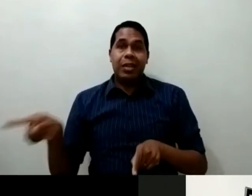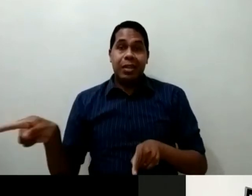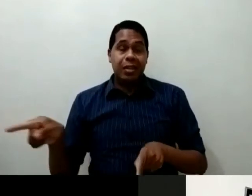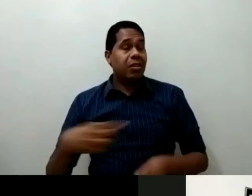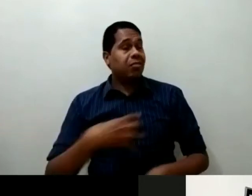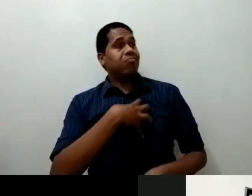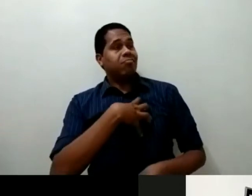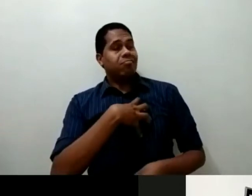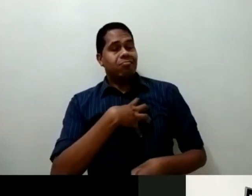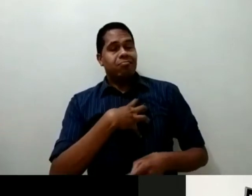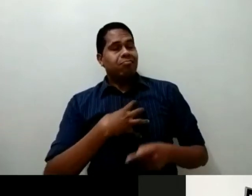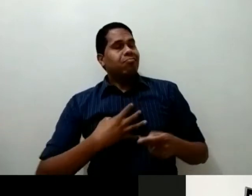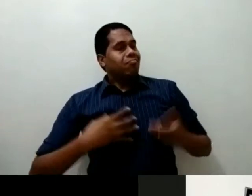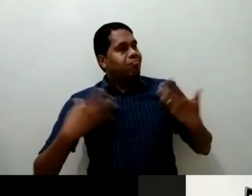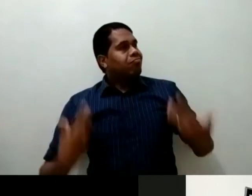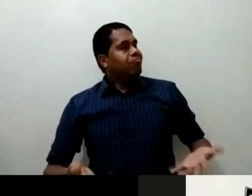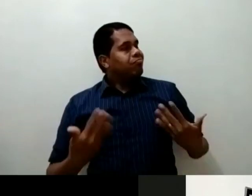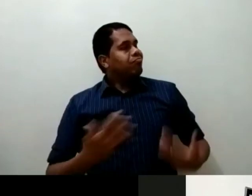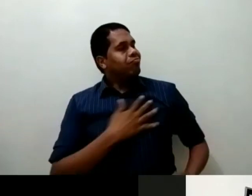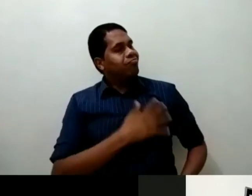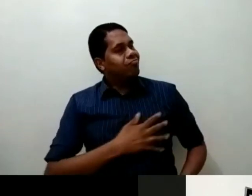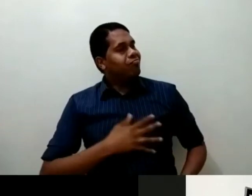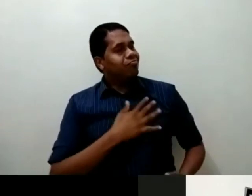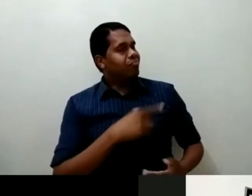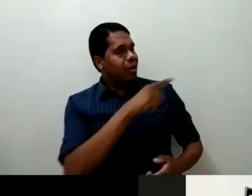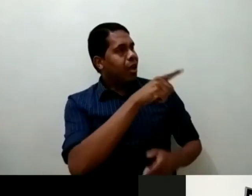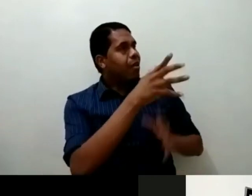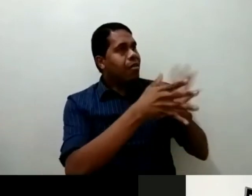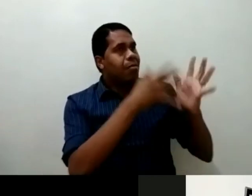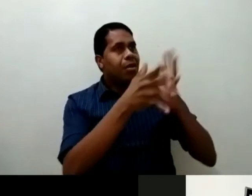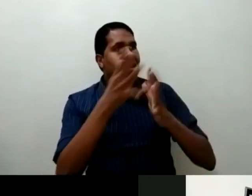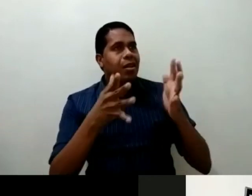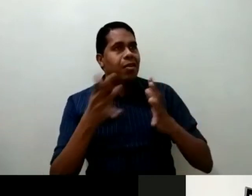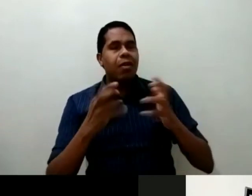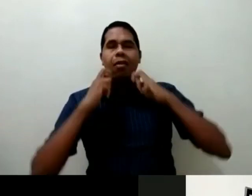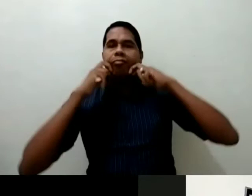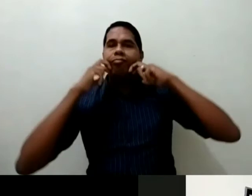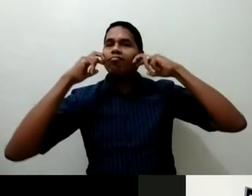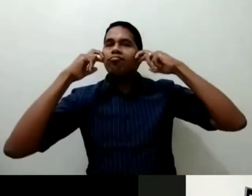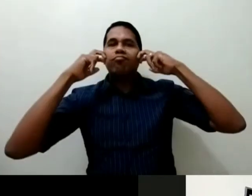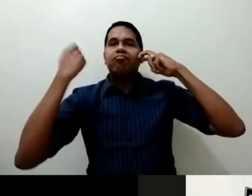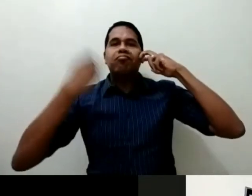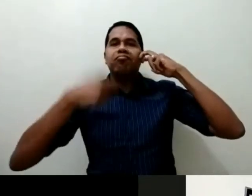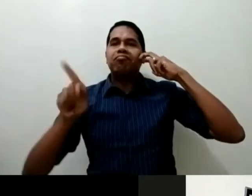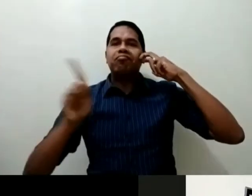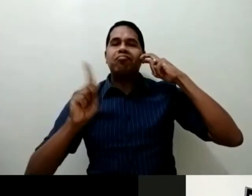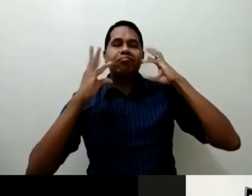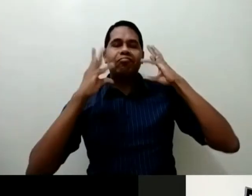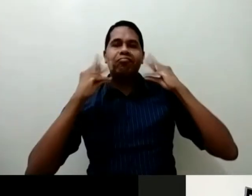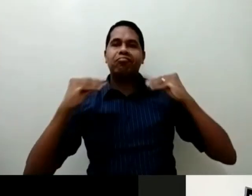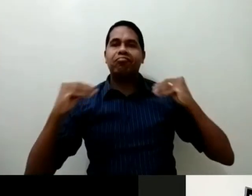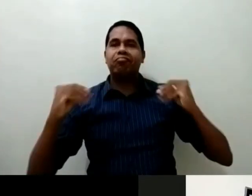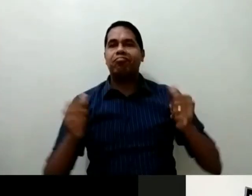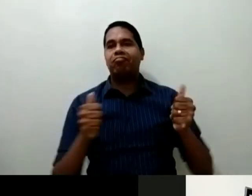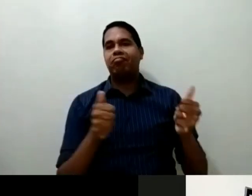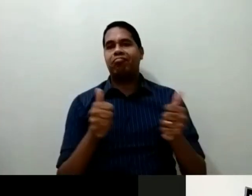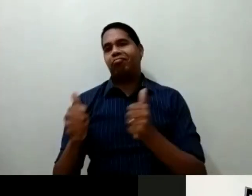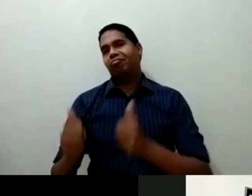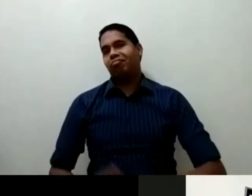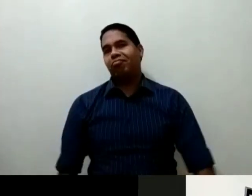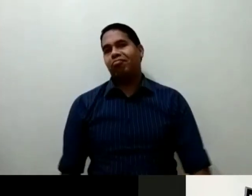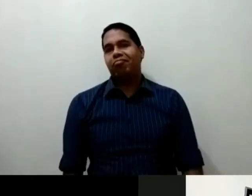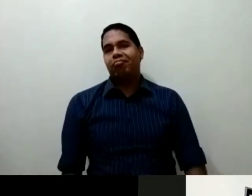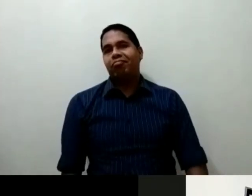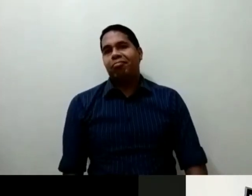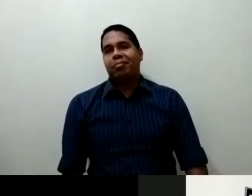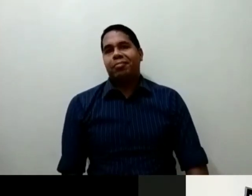uma língua de uso dentro da escola. Isso fará com que o surdo se sinta bem mais à vontade, não